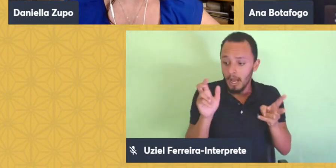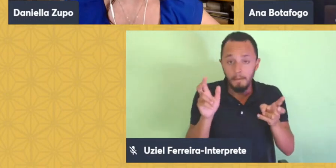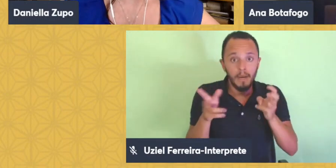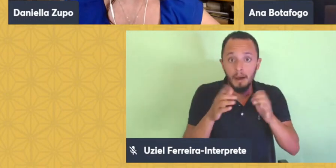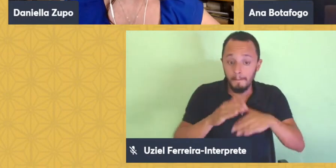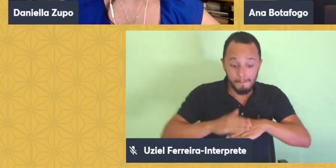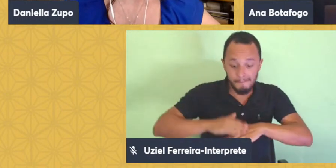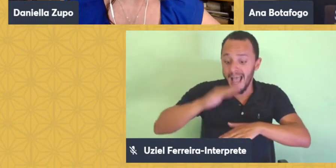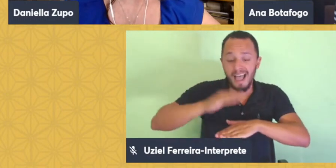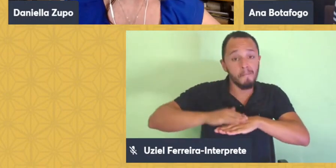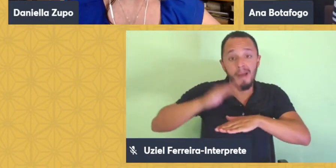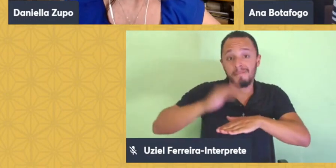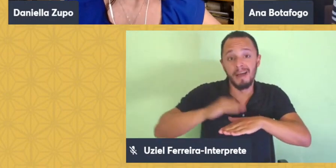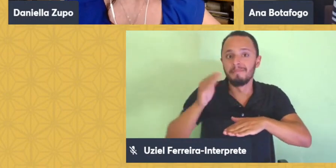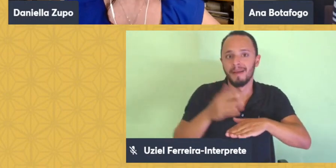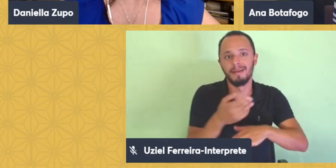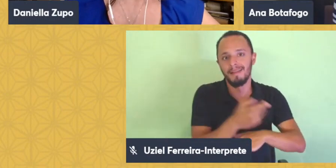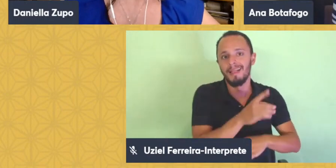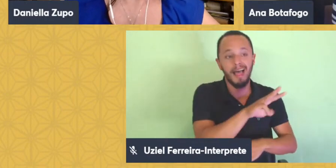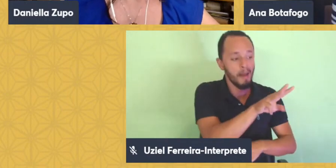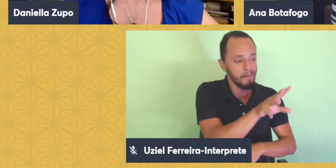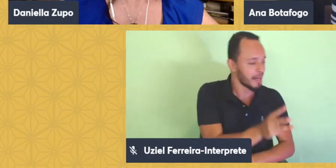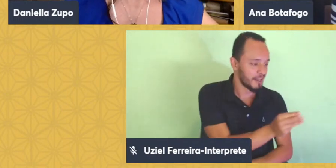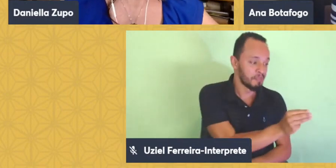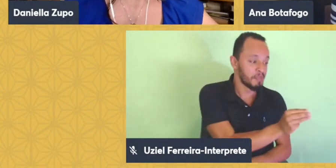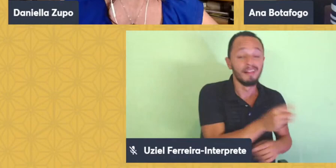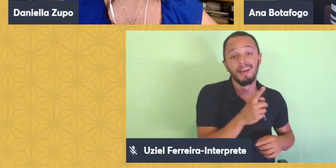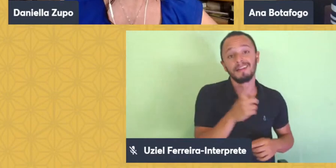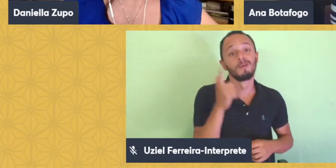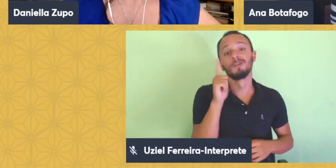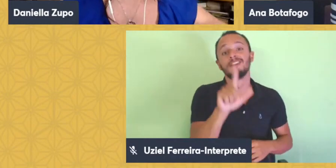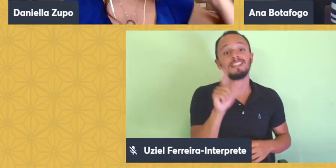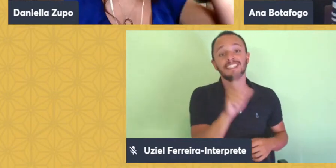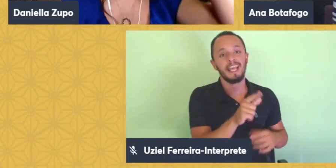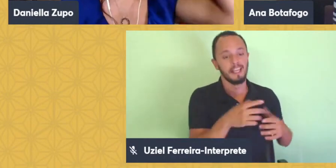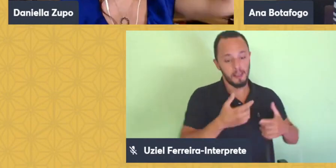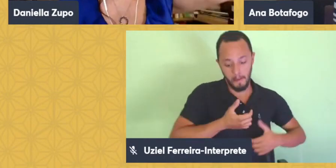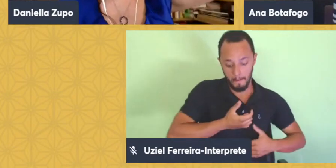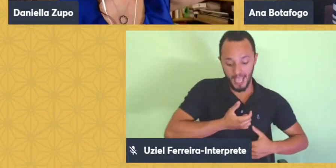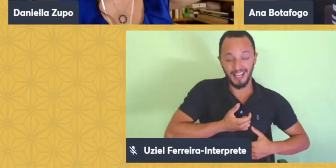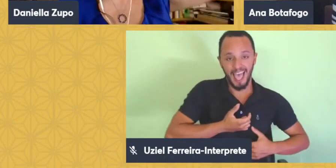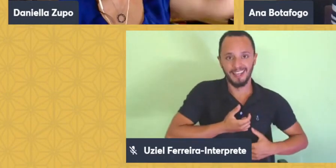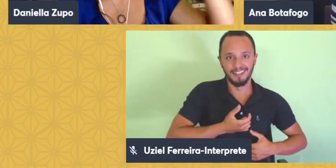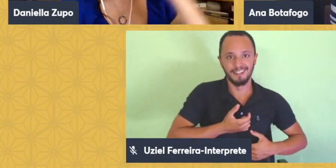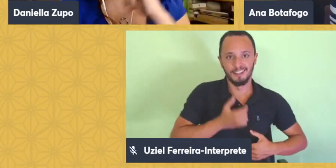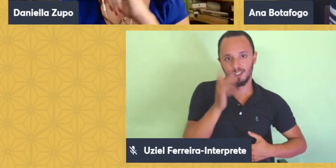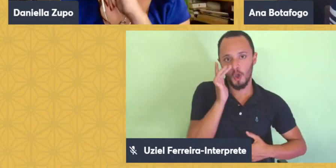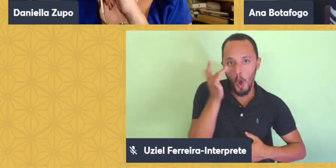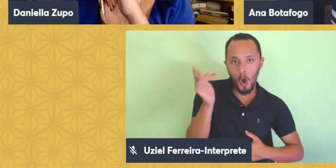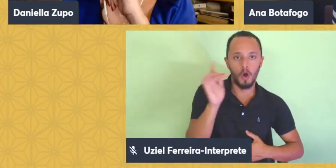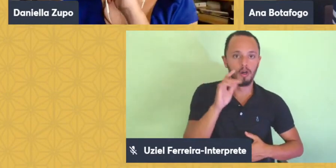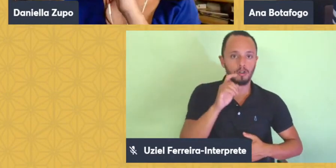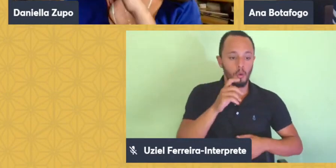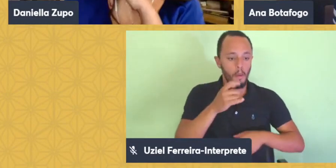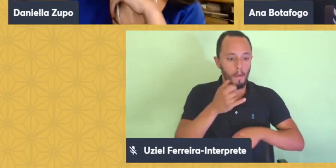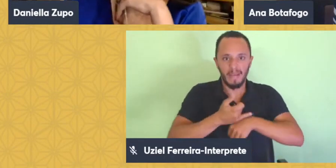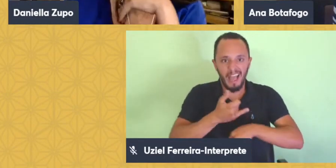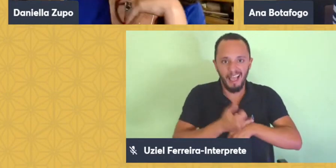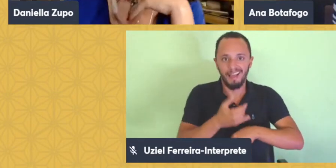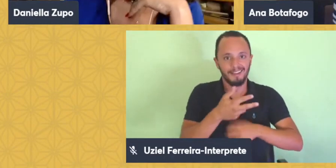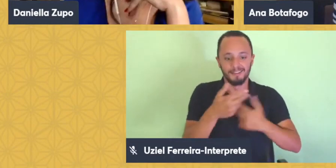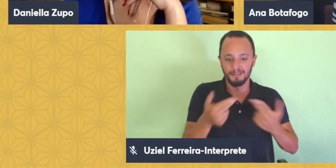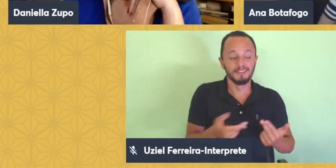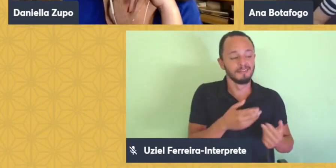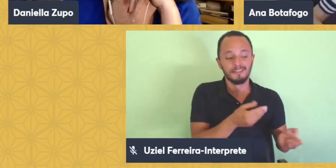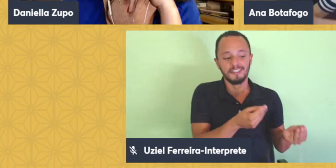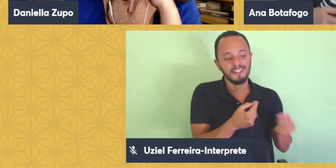tantas medalhas aqui para gente que Deus que pode um corpo eu acho que o corpo pode n possibilidades